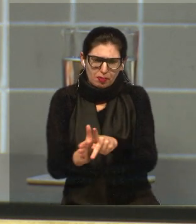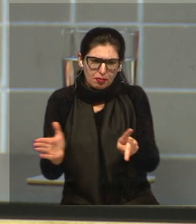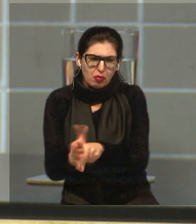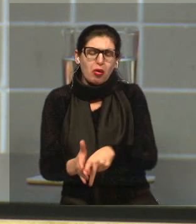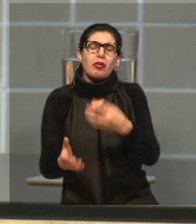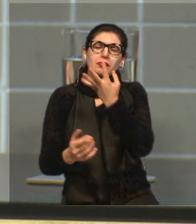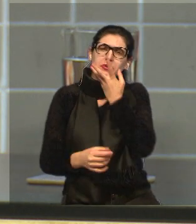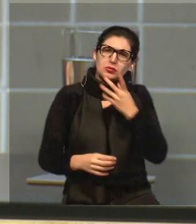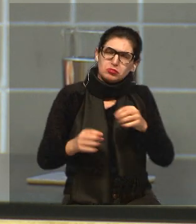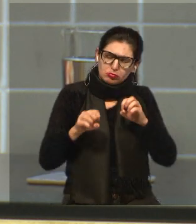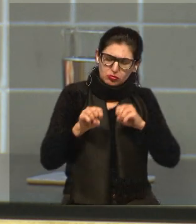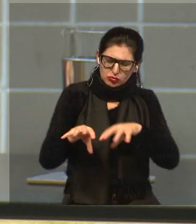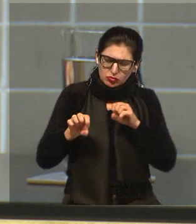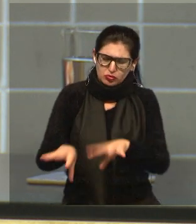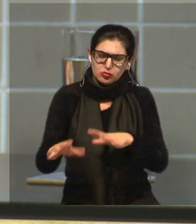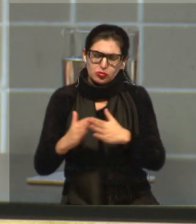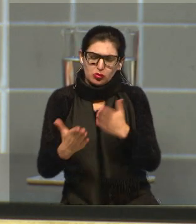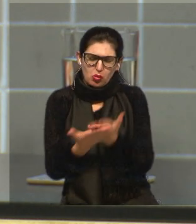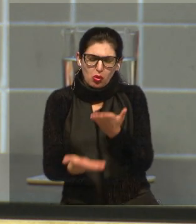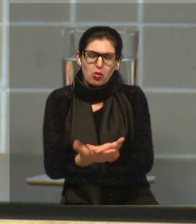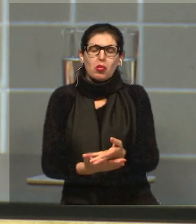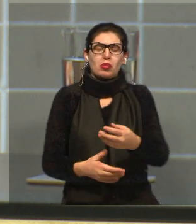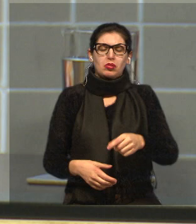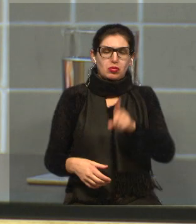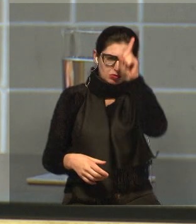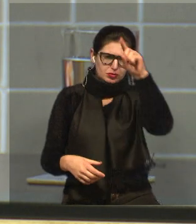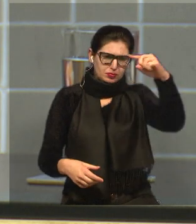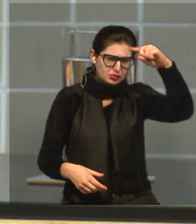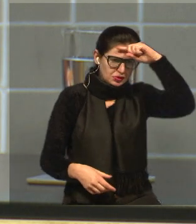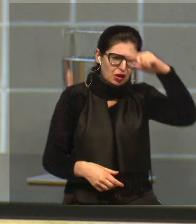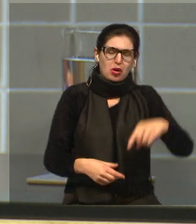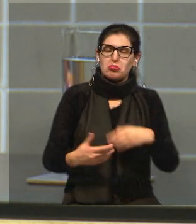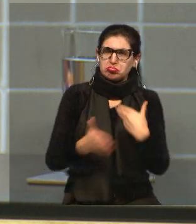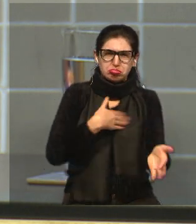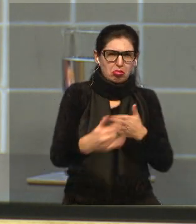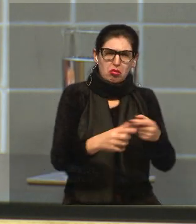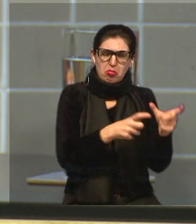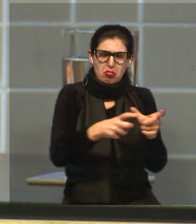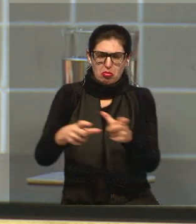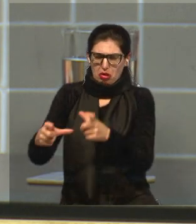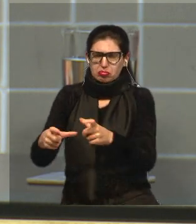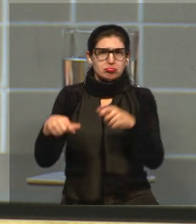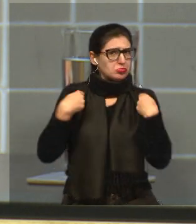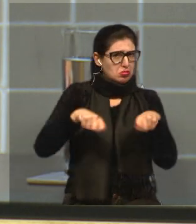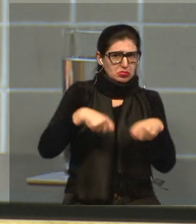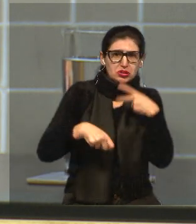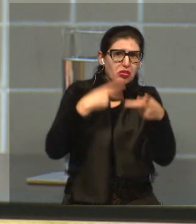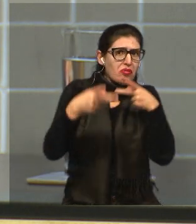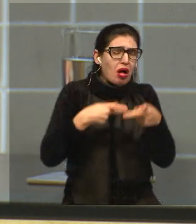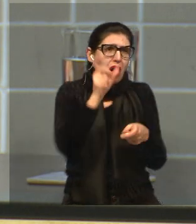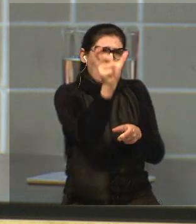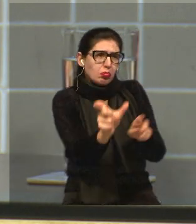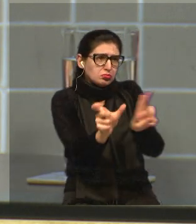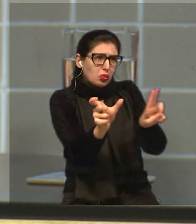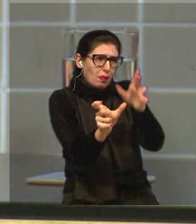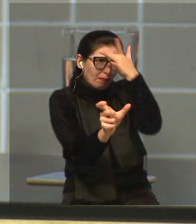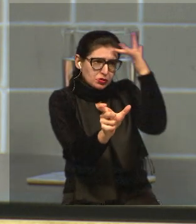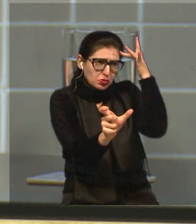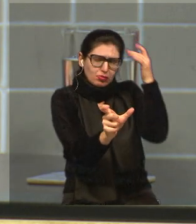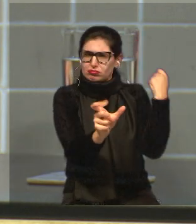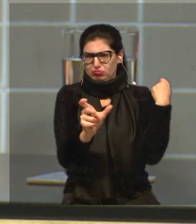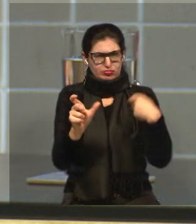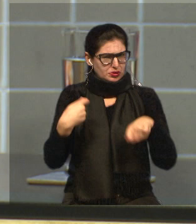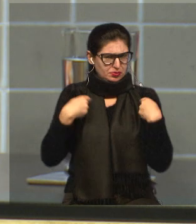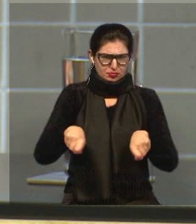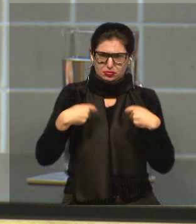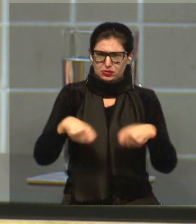escolas, hospitais, etc., sem necessidade da identificação do denunciante. Os